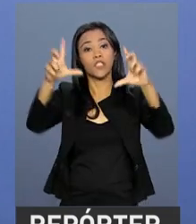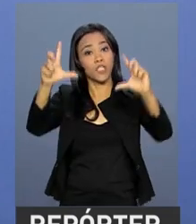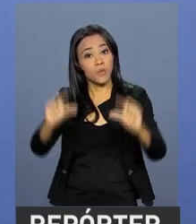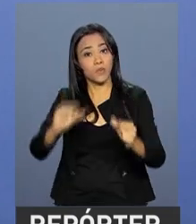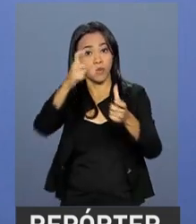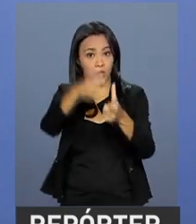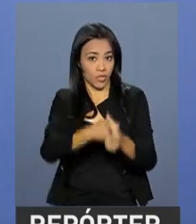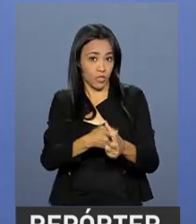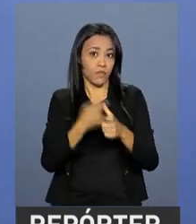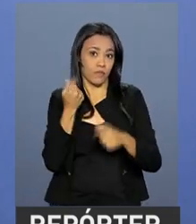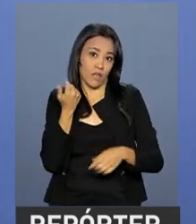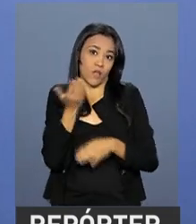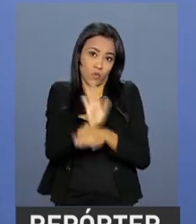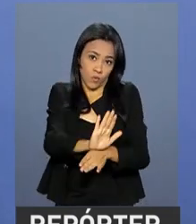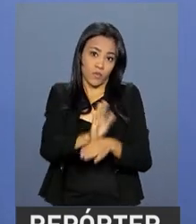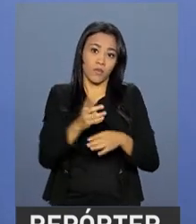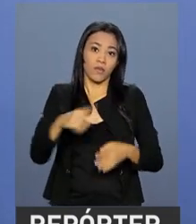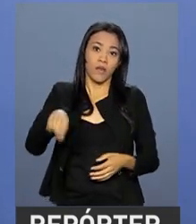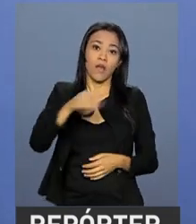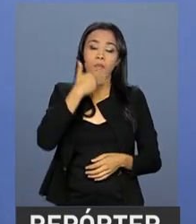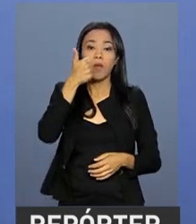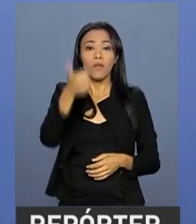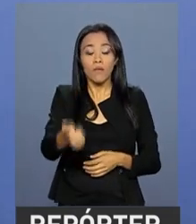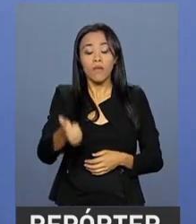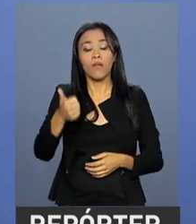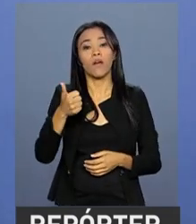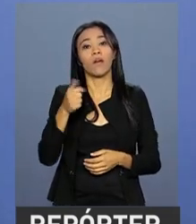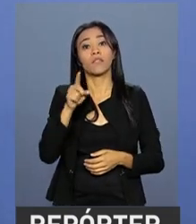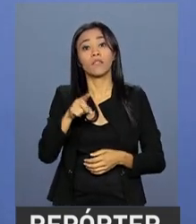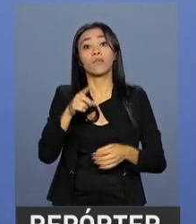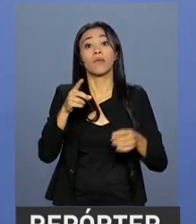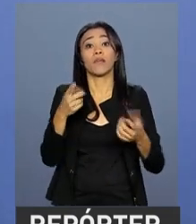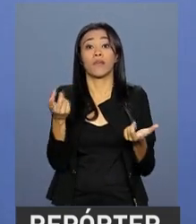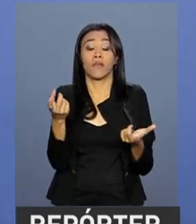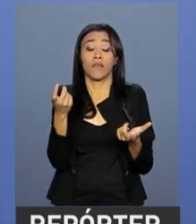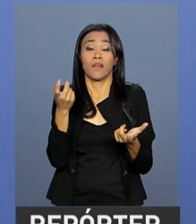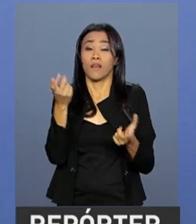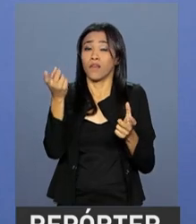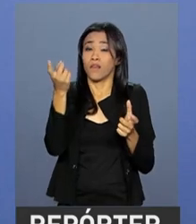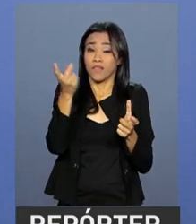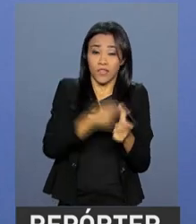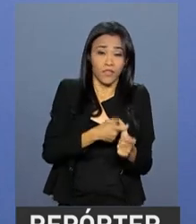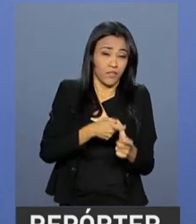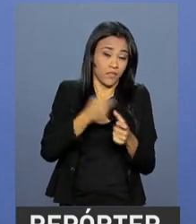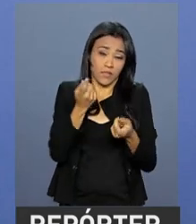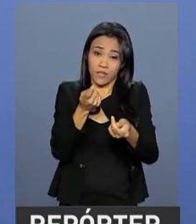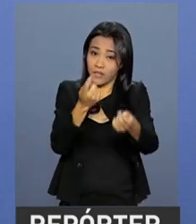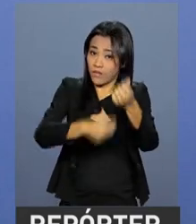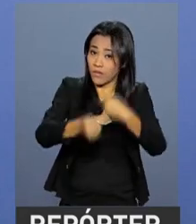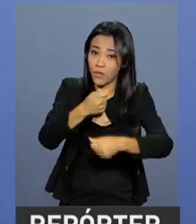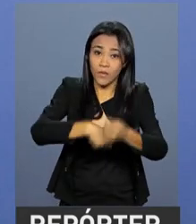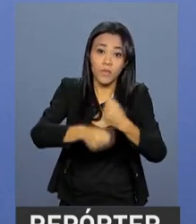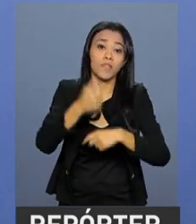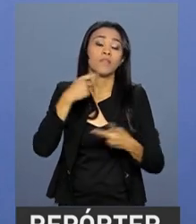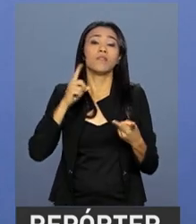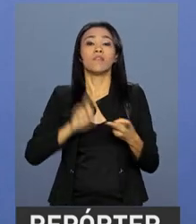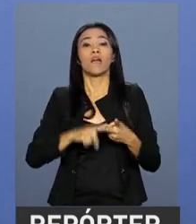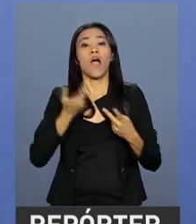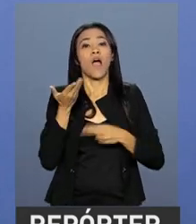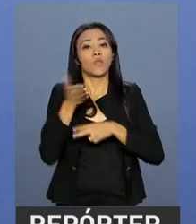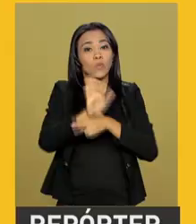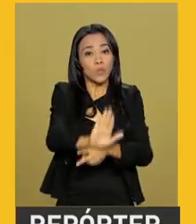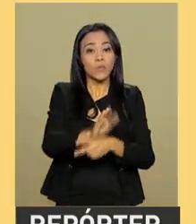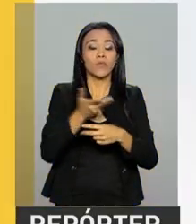portanto isso ajuda a melhorar os índices de inadimplência da economia ajuda a facilitar o acesso